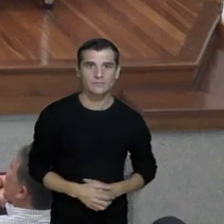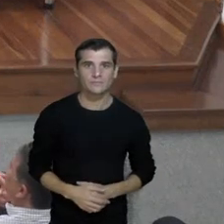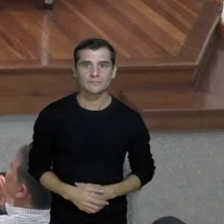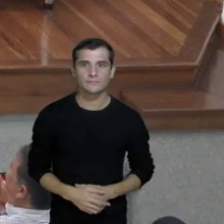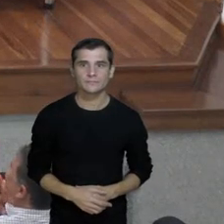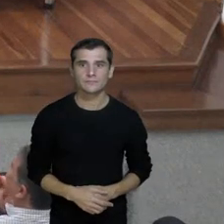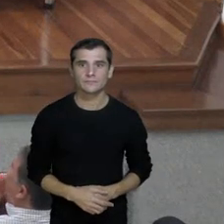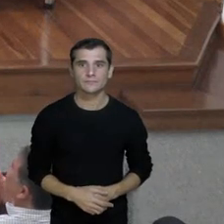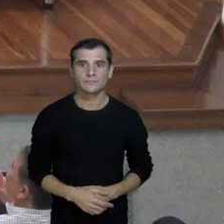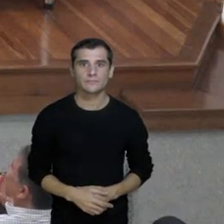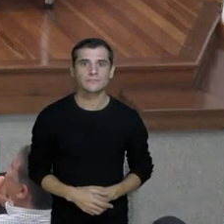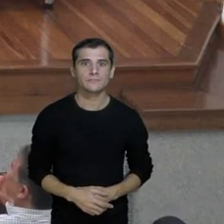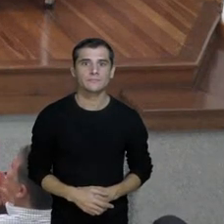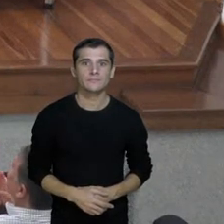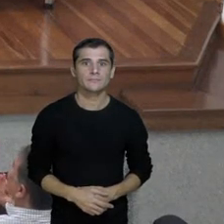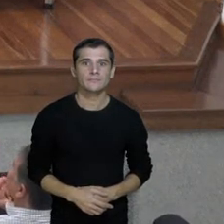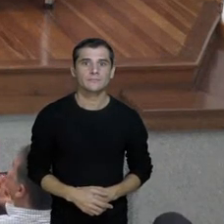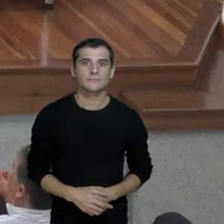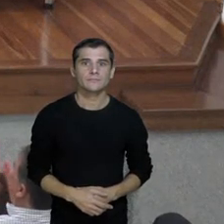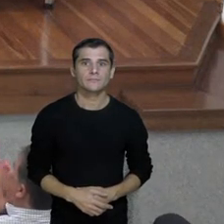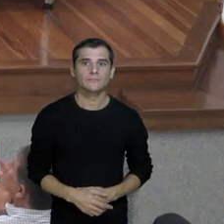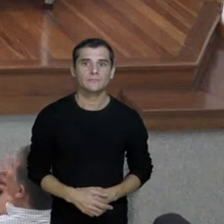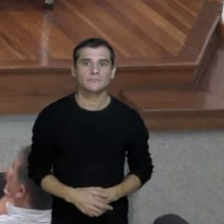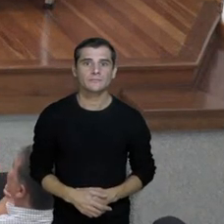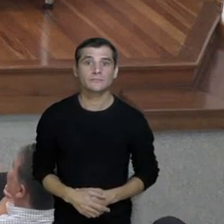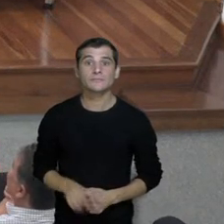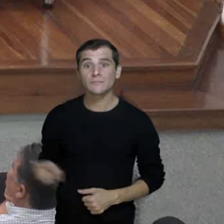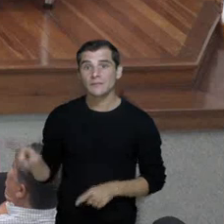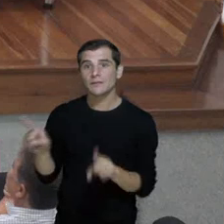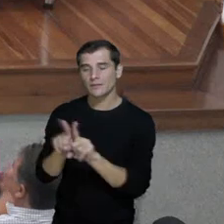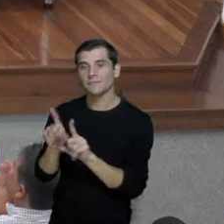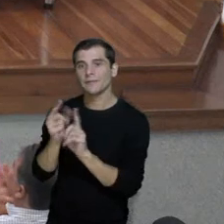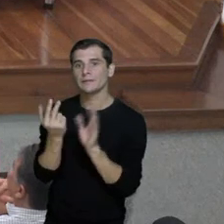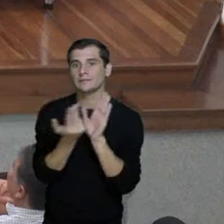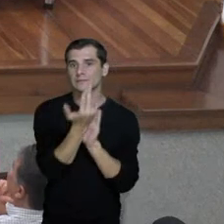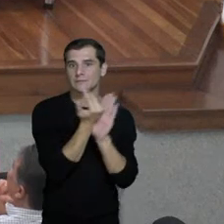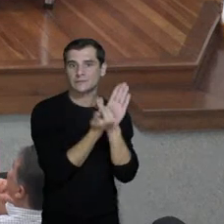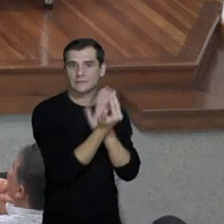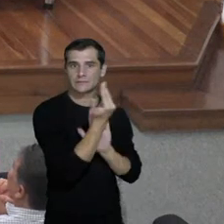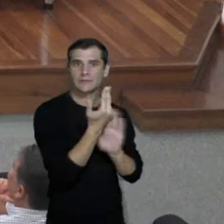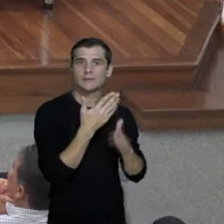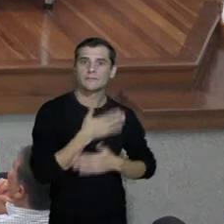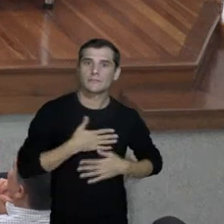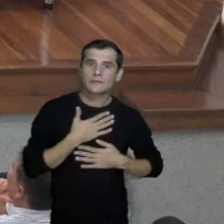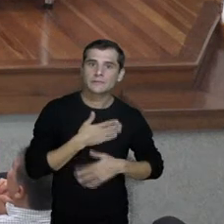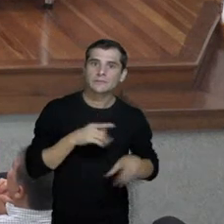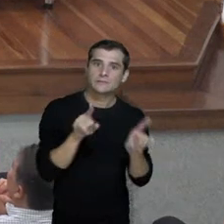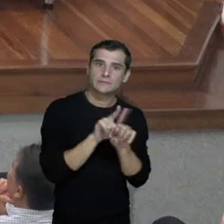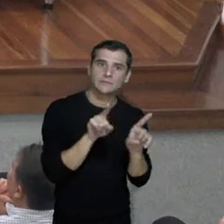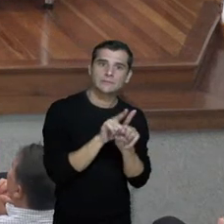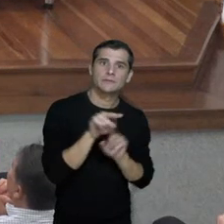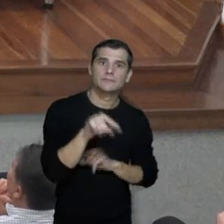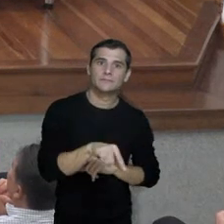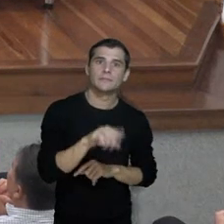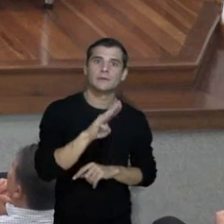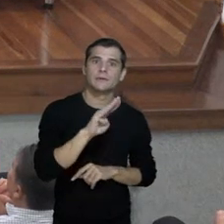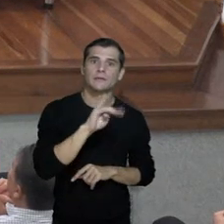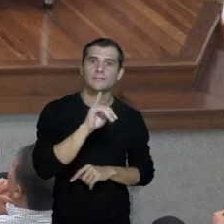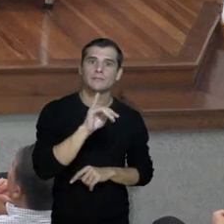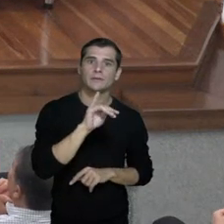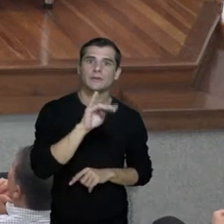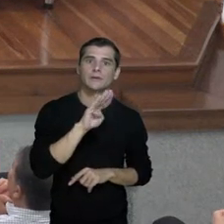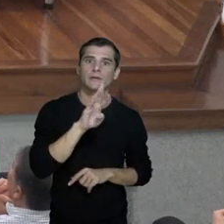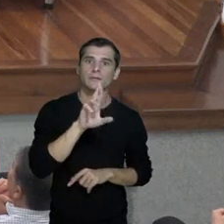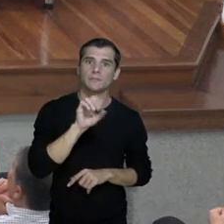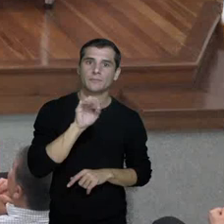casa bom eu fui vou Desenhando desenhando e tive o prazer de fazer uma das coleções da da do Big Brother da cozinha era